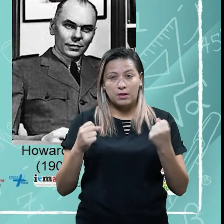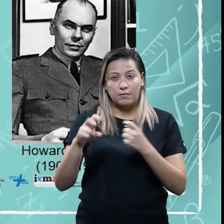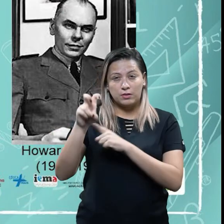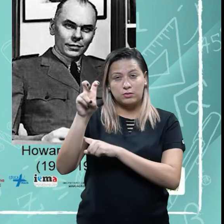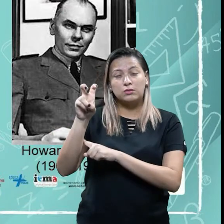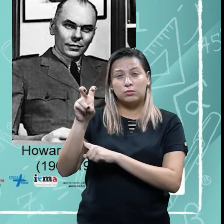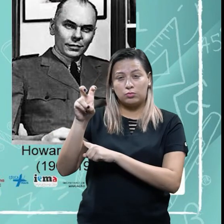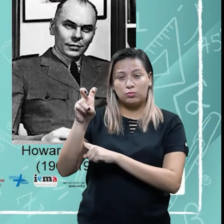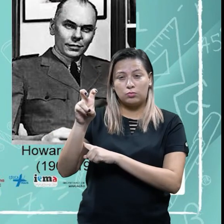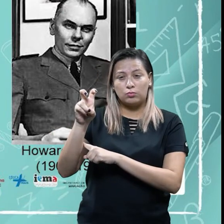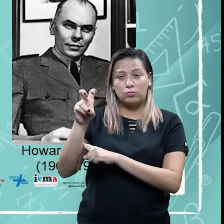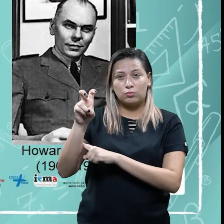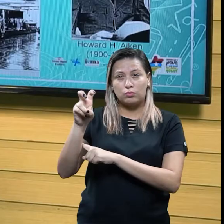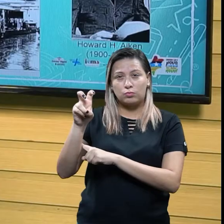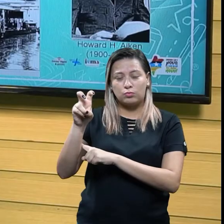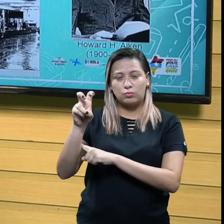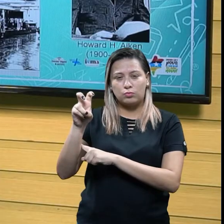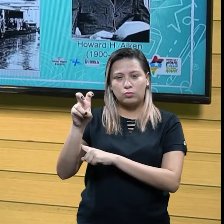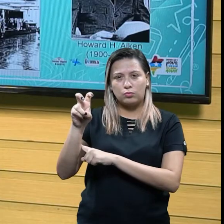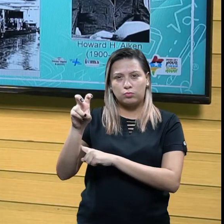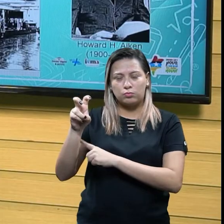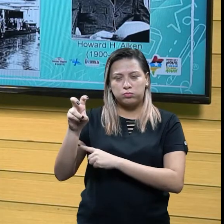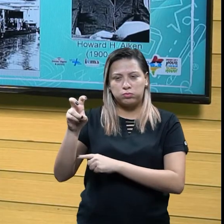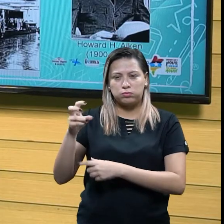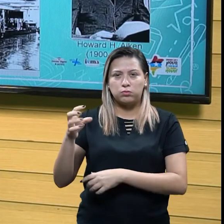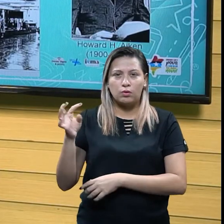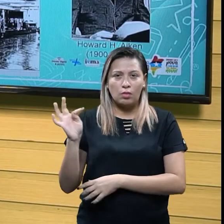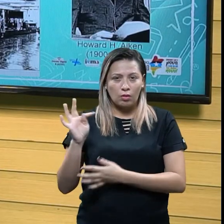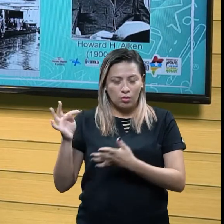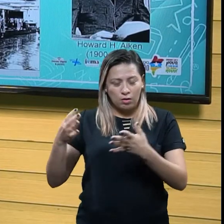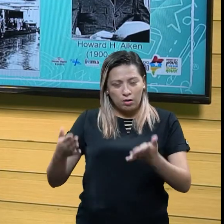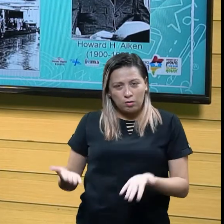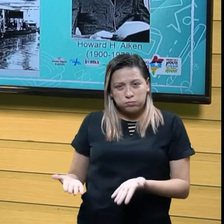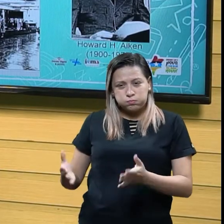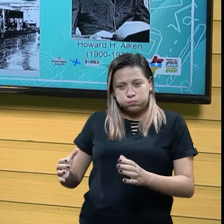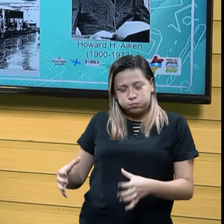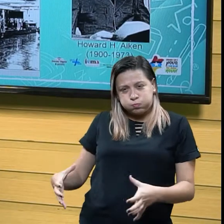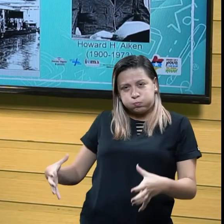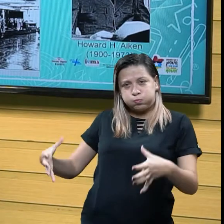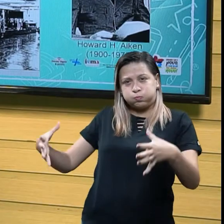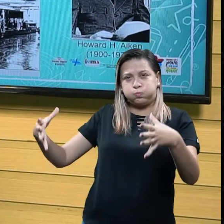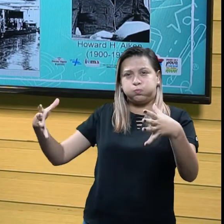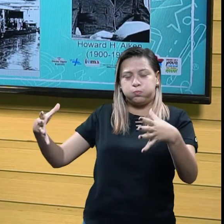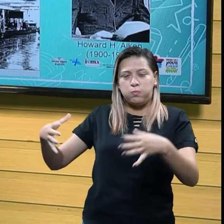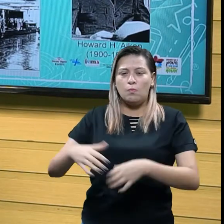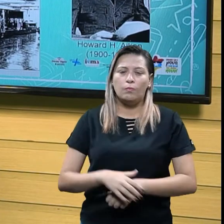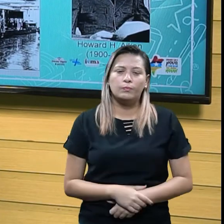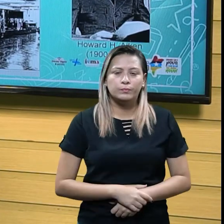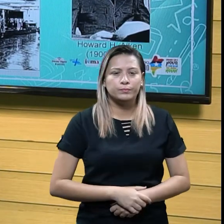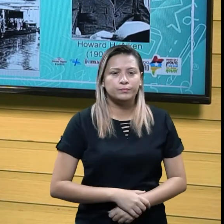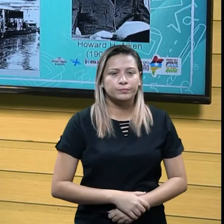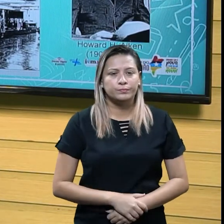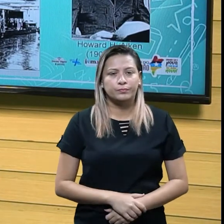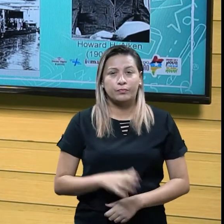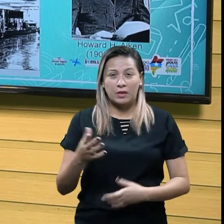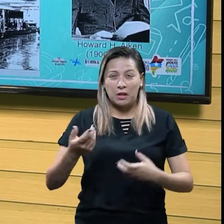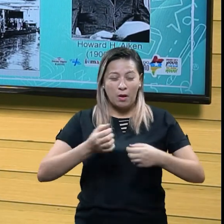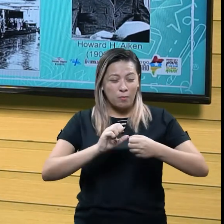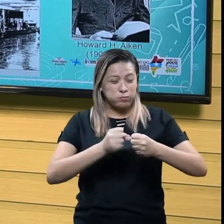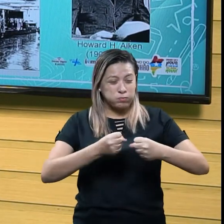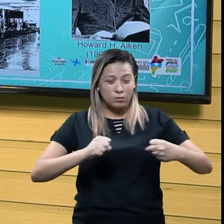um computador muito grande. Tá? Essas primeiras gerações são de computadores realmente muito grandes,